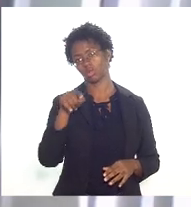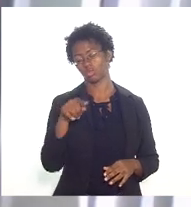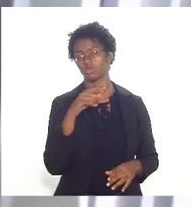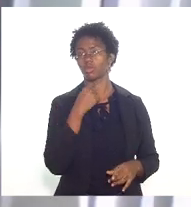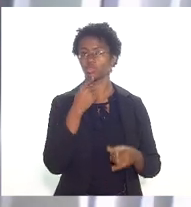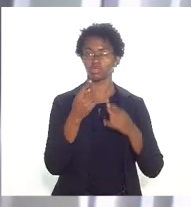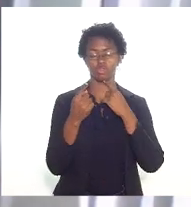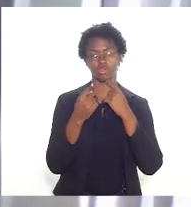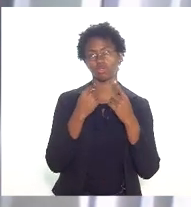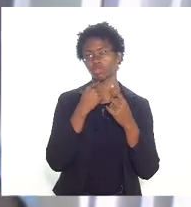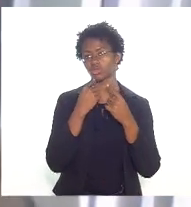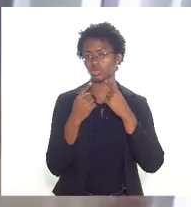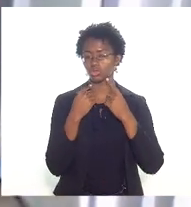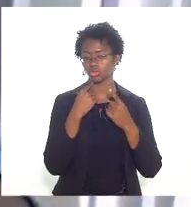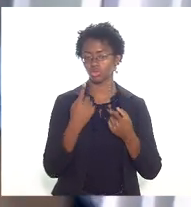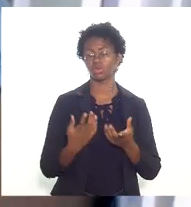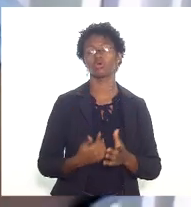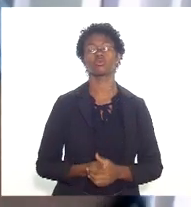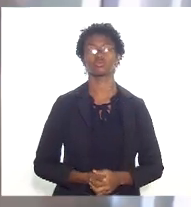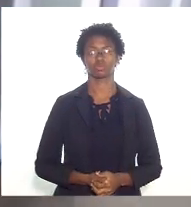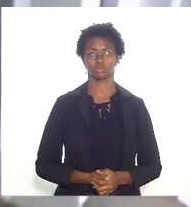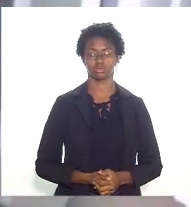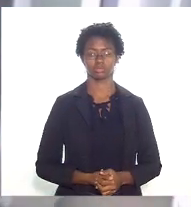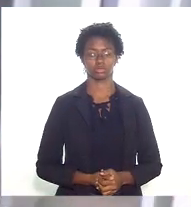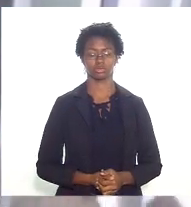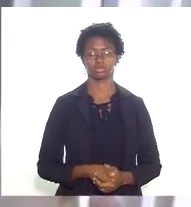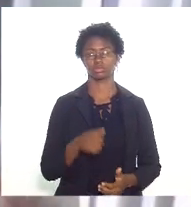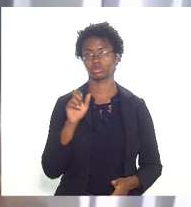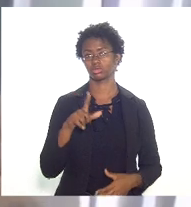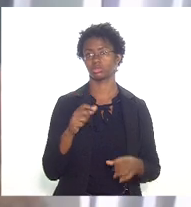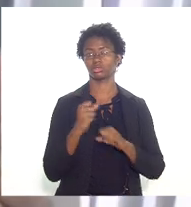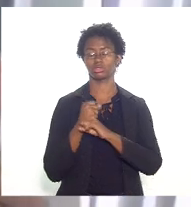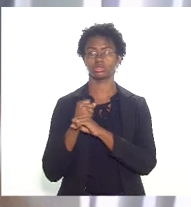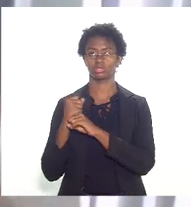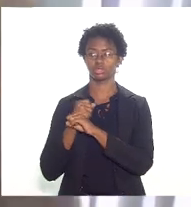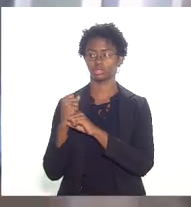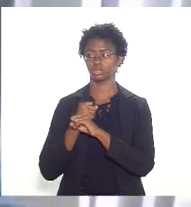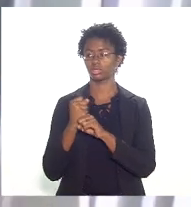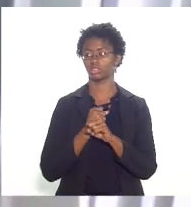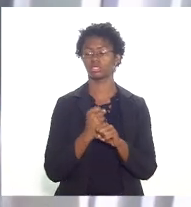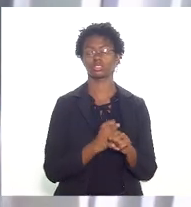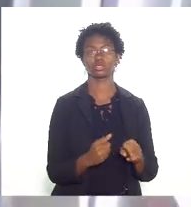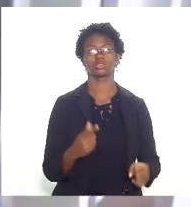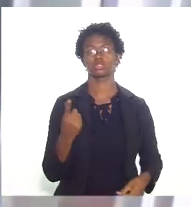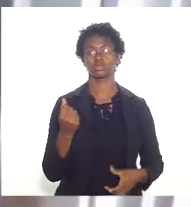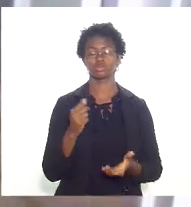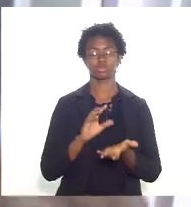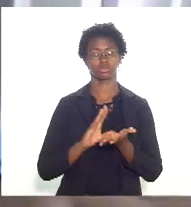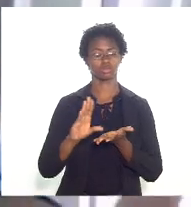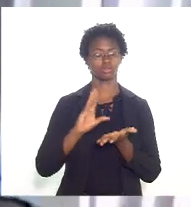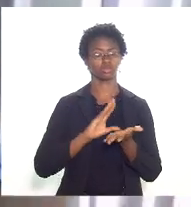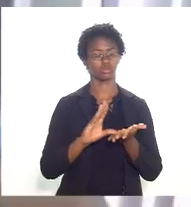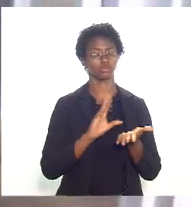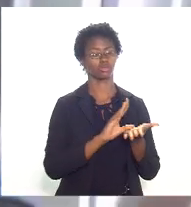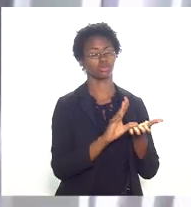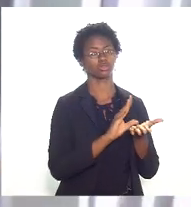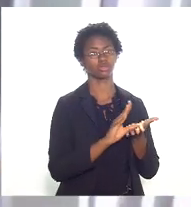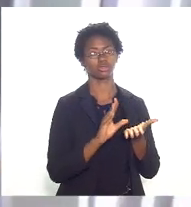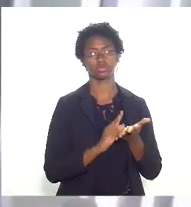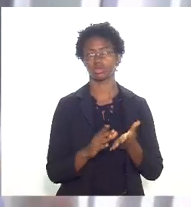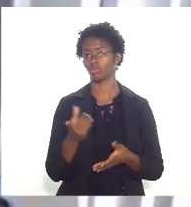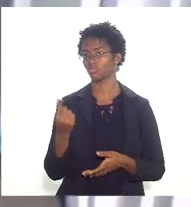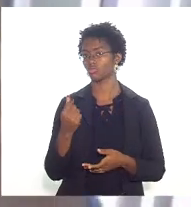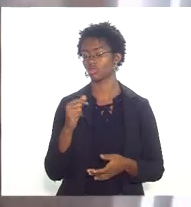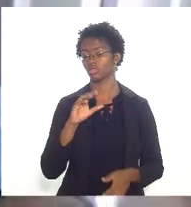digamos assim é série teria se durante muitos anos é investir o lucro líquido da